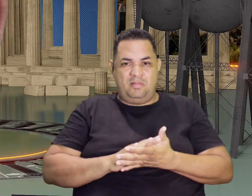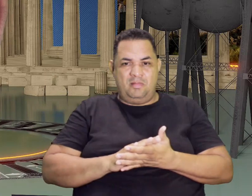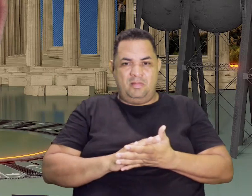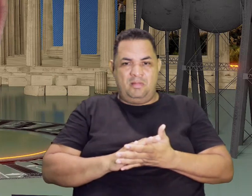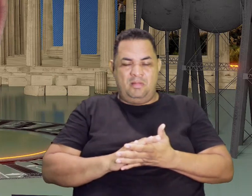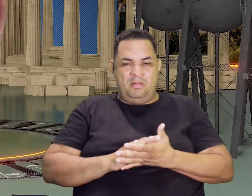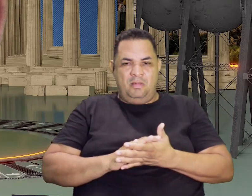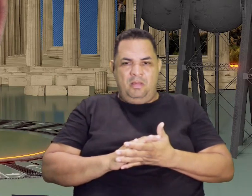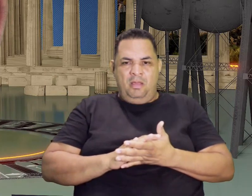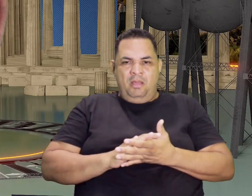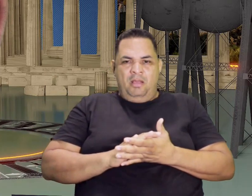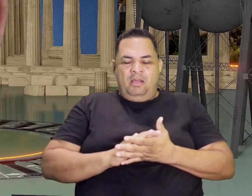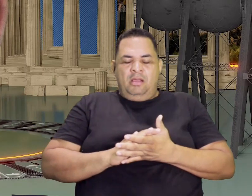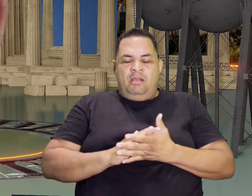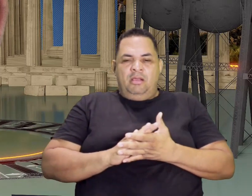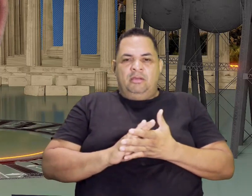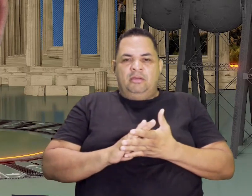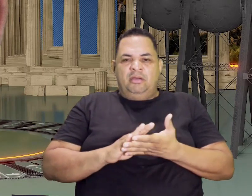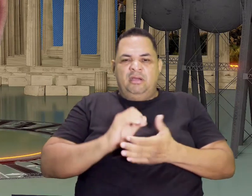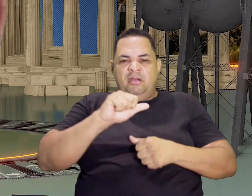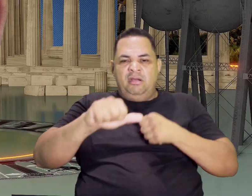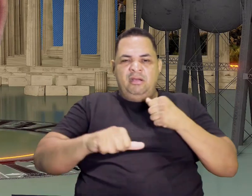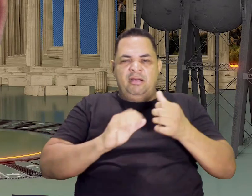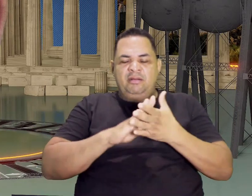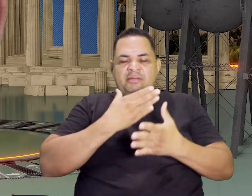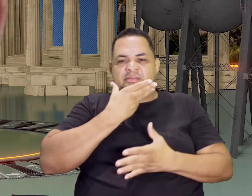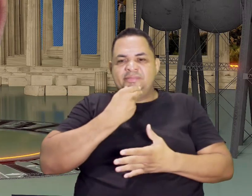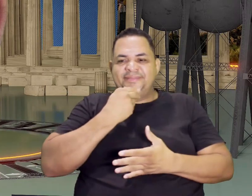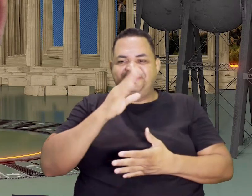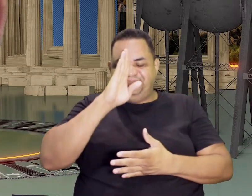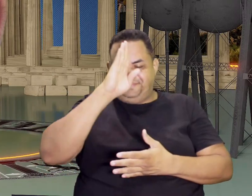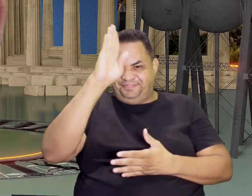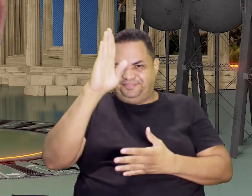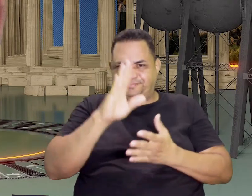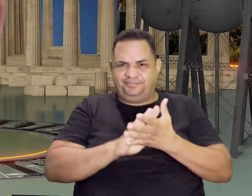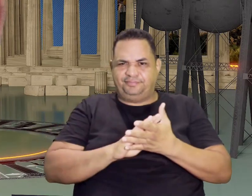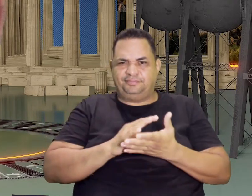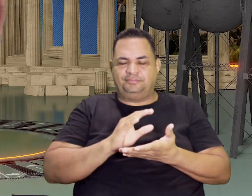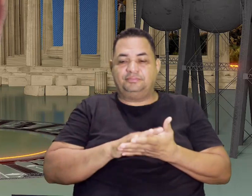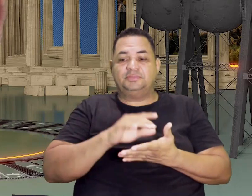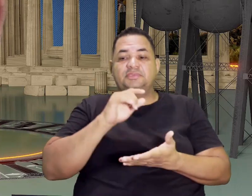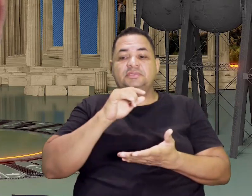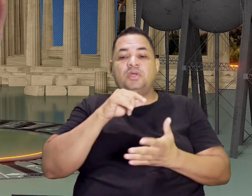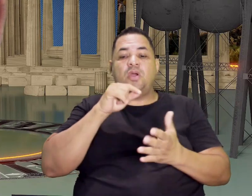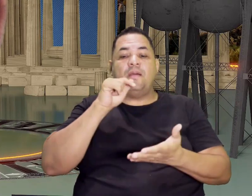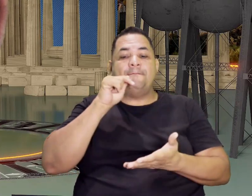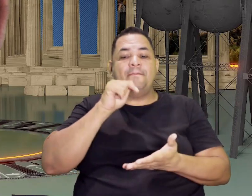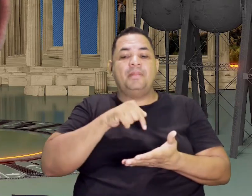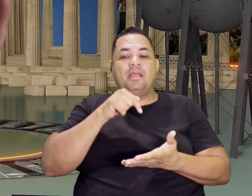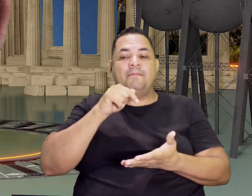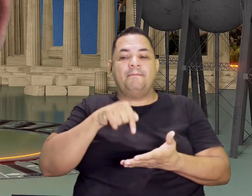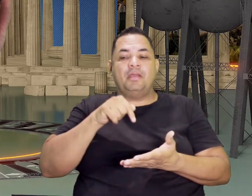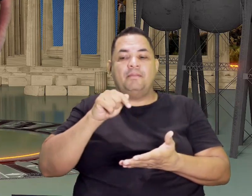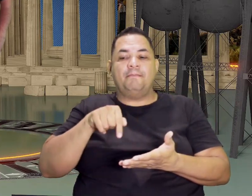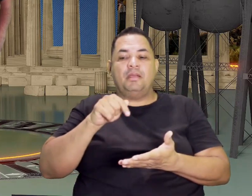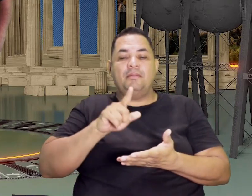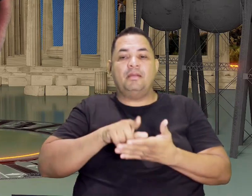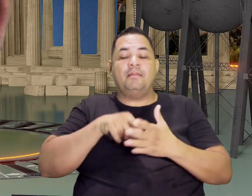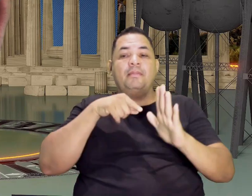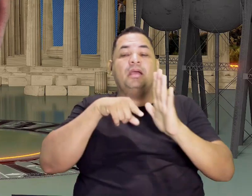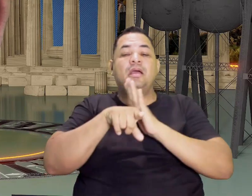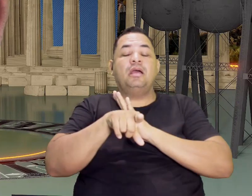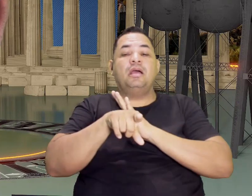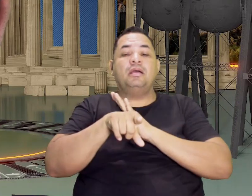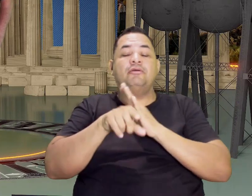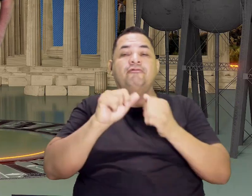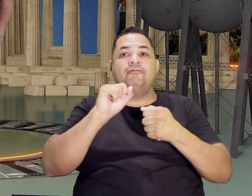centro, mais ainda. Veja bem. Por quê? Porque ele só vai dar o comando para a máquina fazer o que ele quer. Por exemplo, eu vou